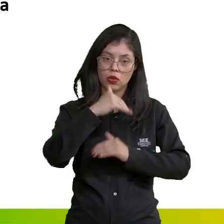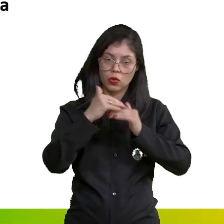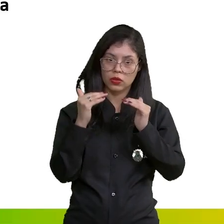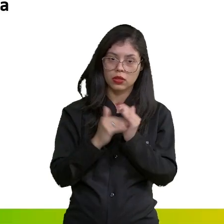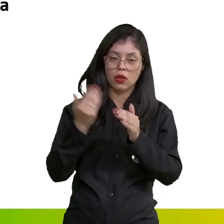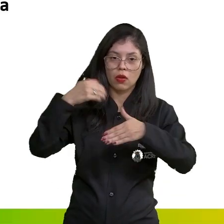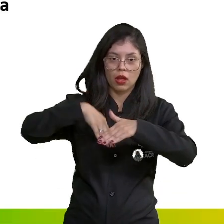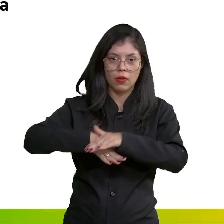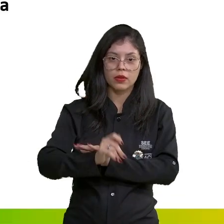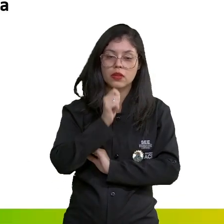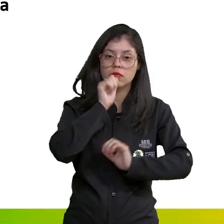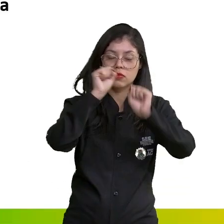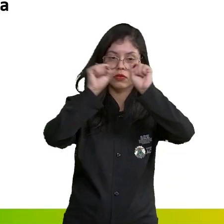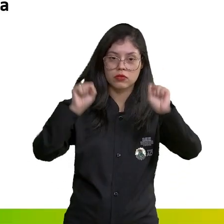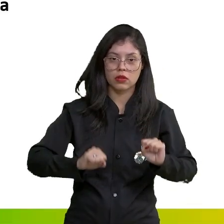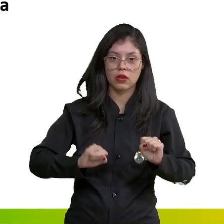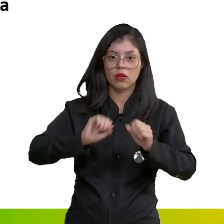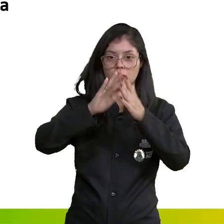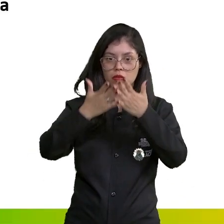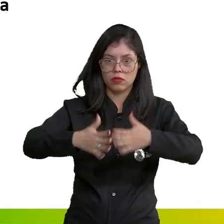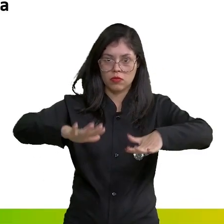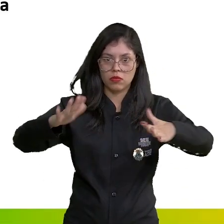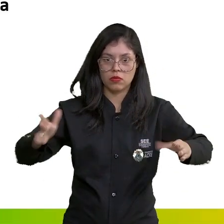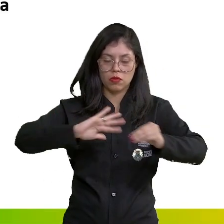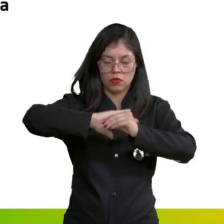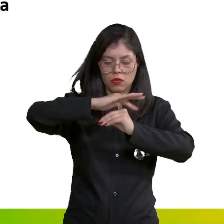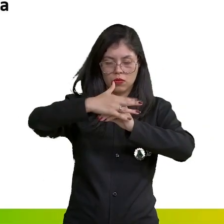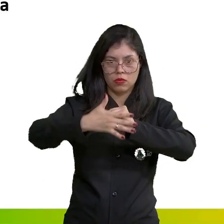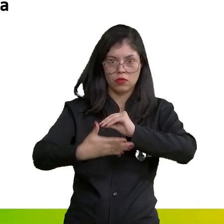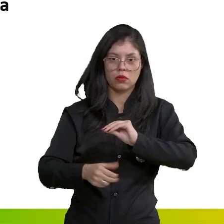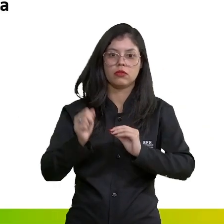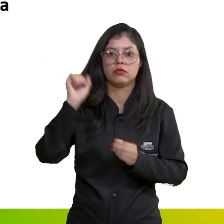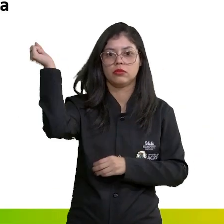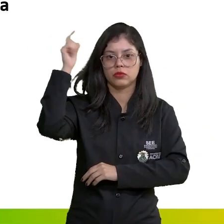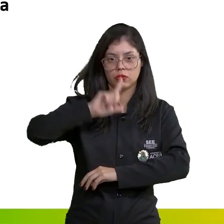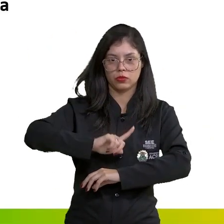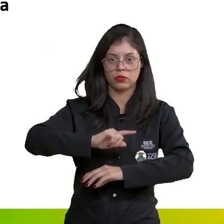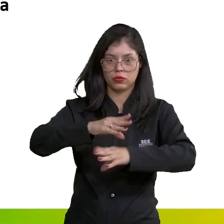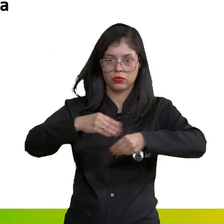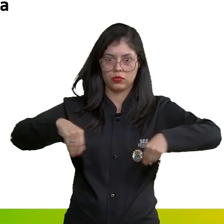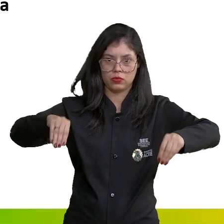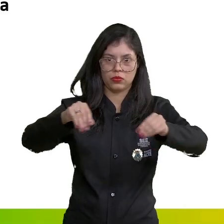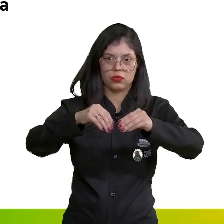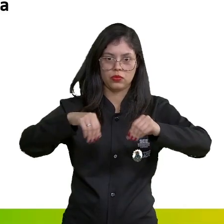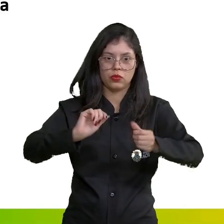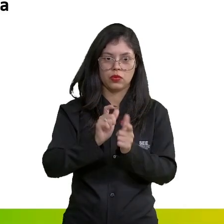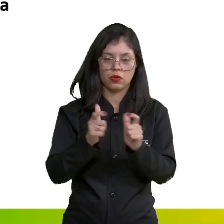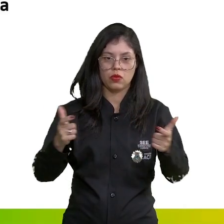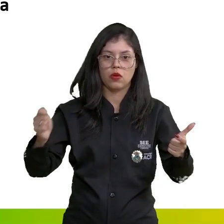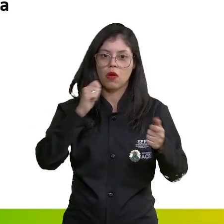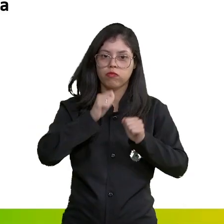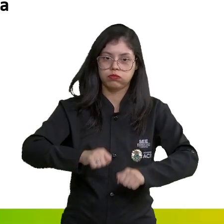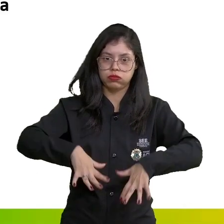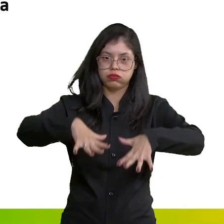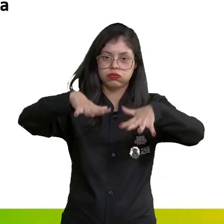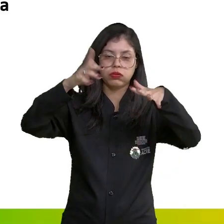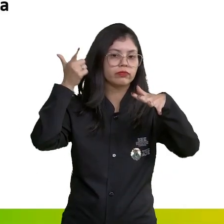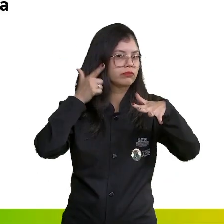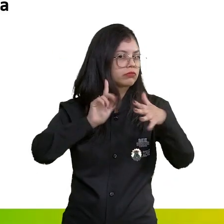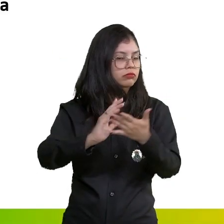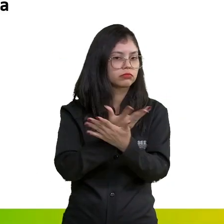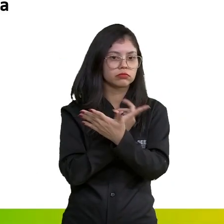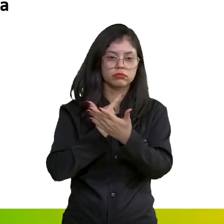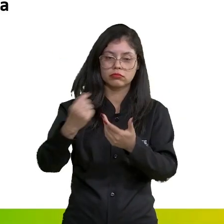total armazenada no sistema, oceano, atmosfera e o Sol. Aumenta com o acúmulo de energia que não